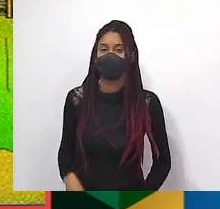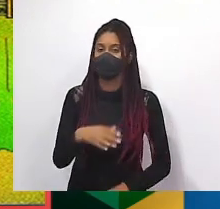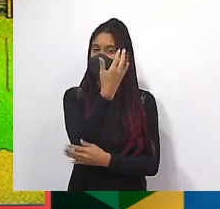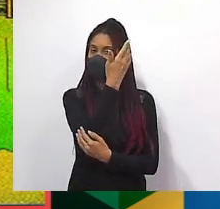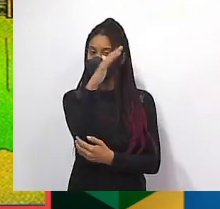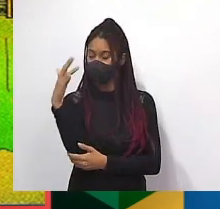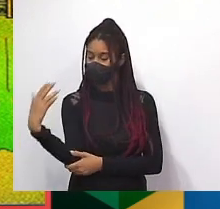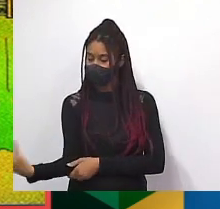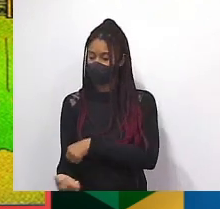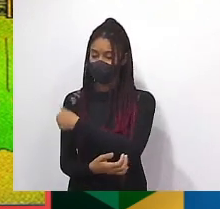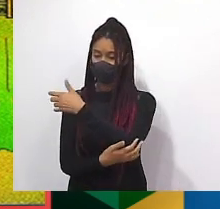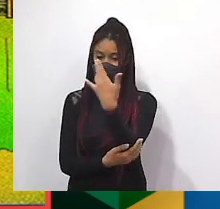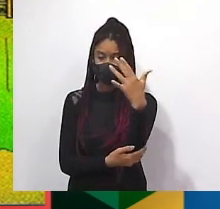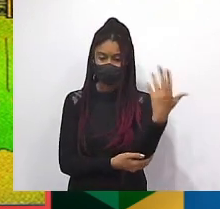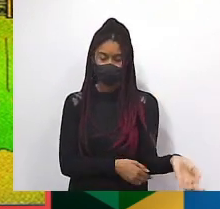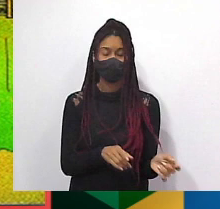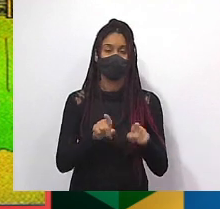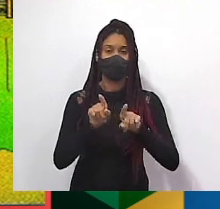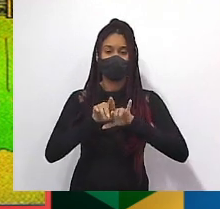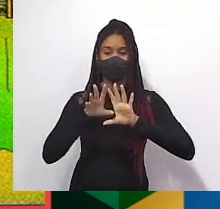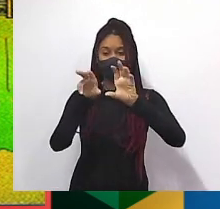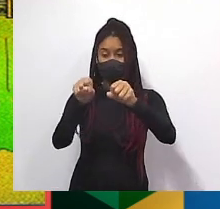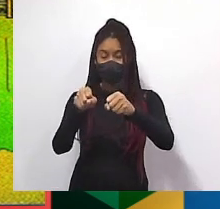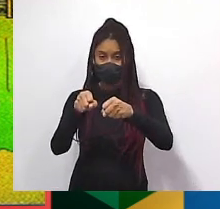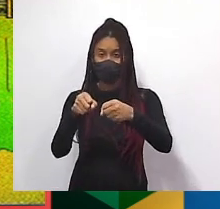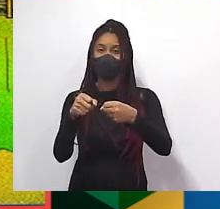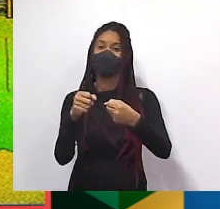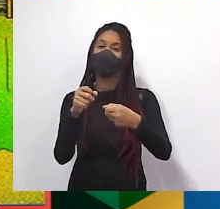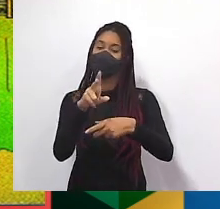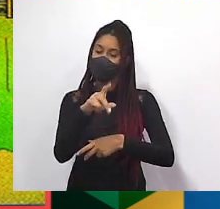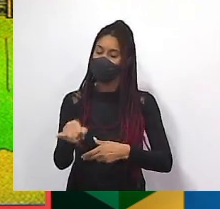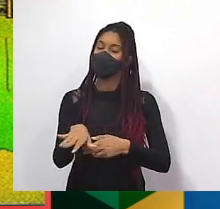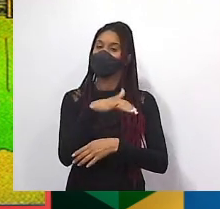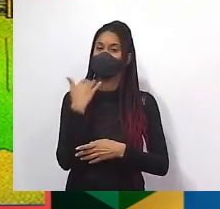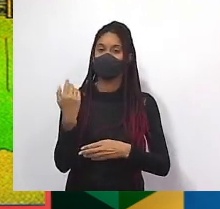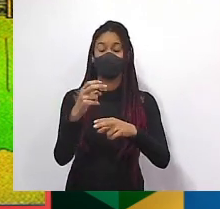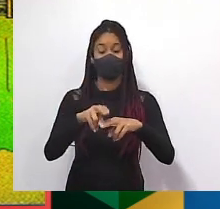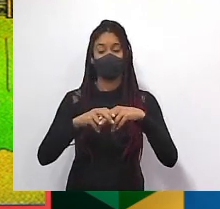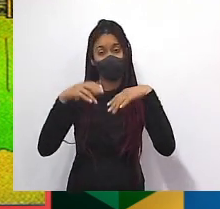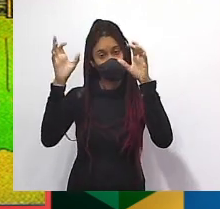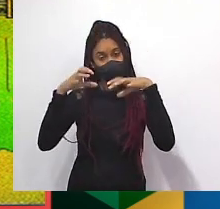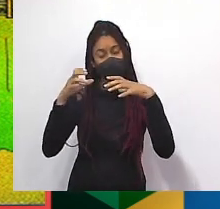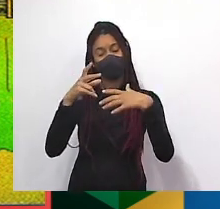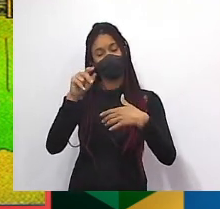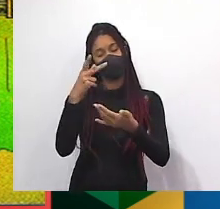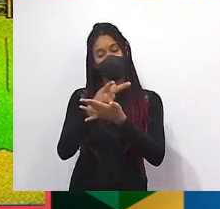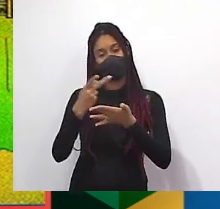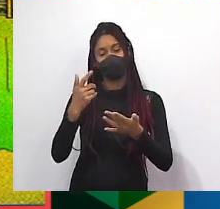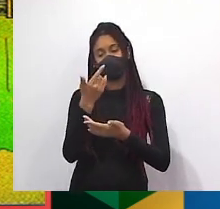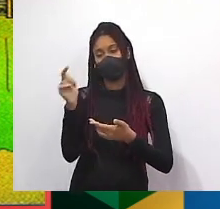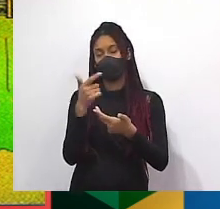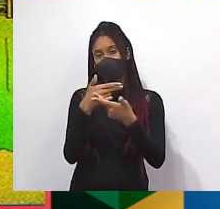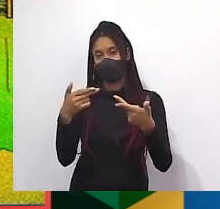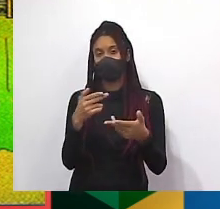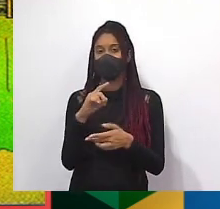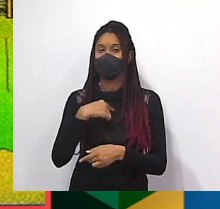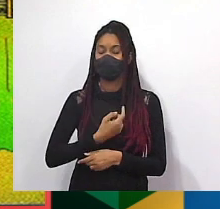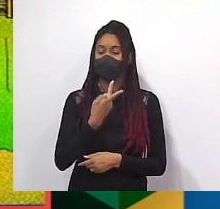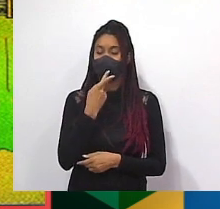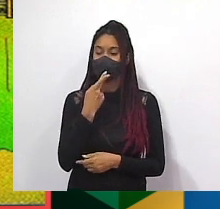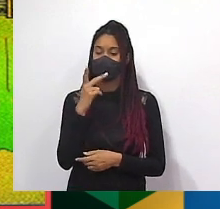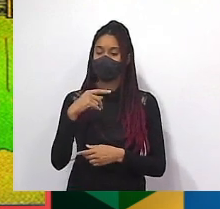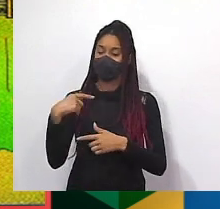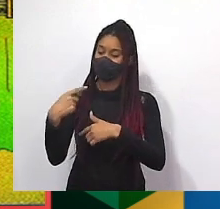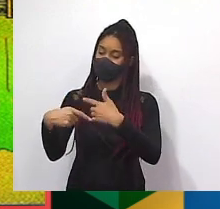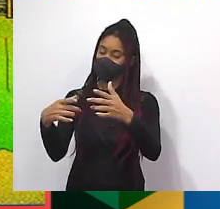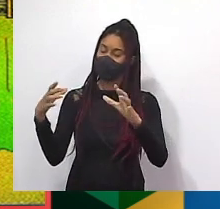sendo morta, né, por conta dessa chuva ácida, isso vai provocando diversos outros efeitos, né, é o que a gente chama de reação